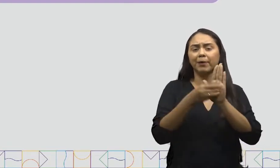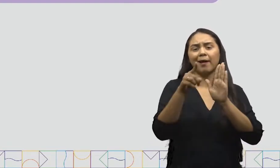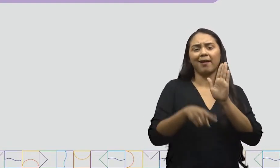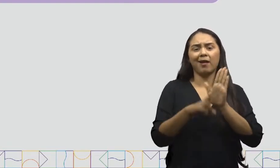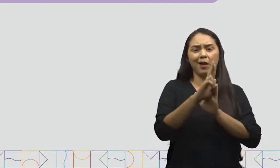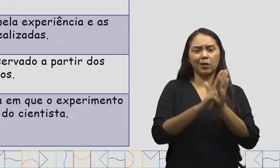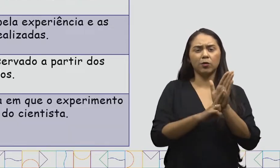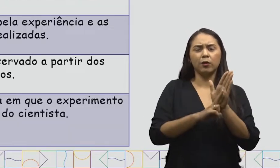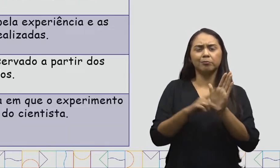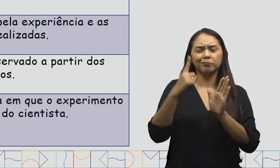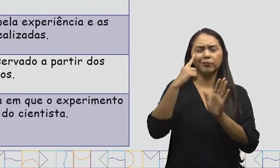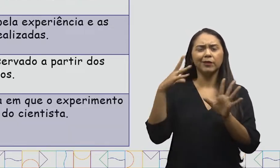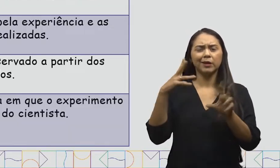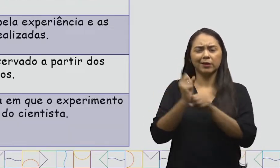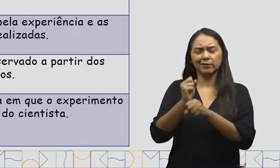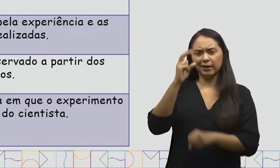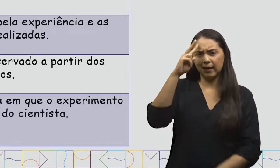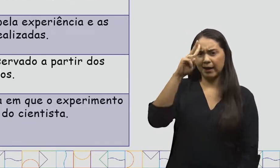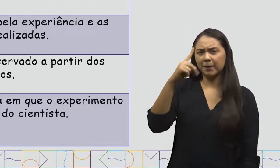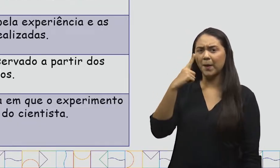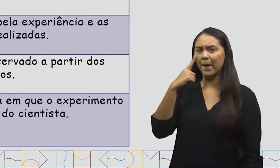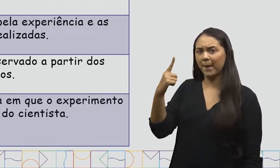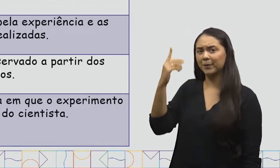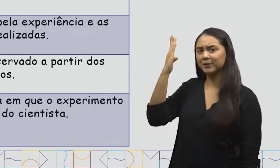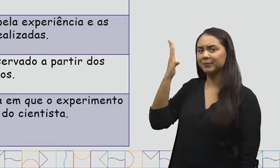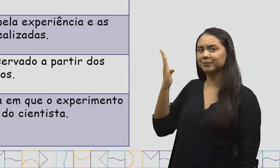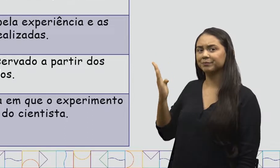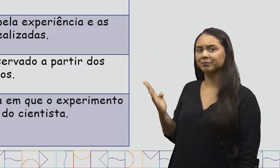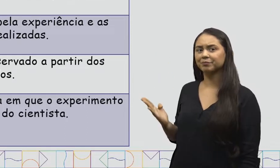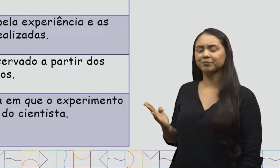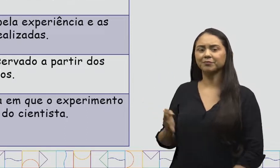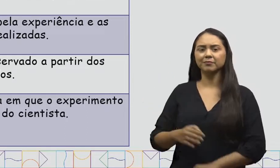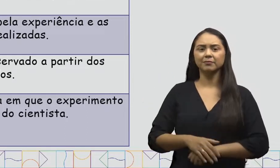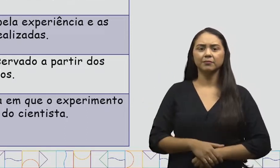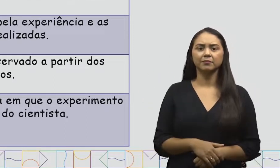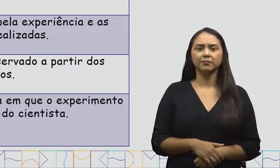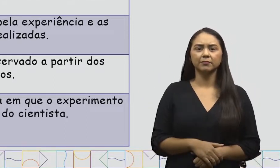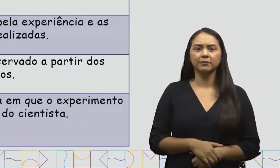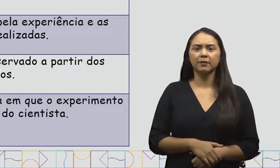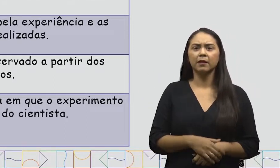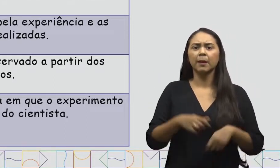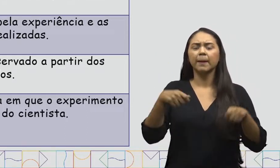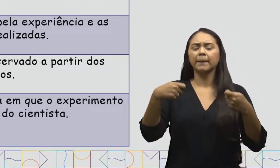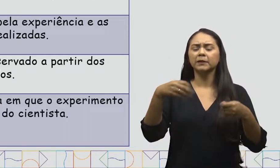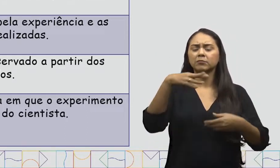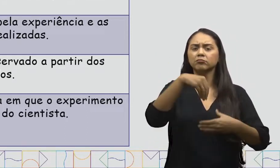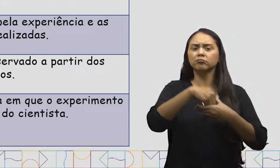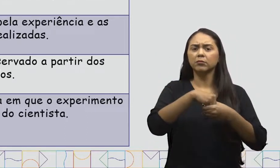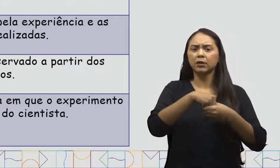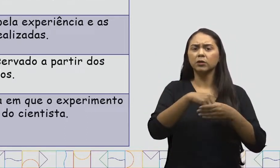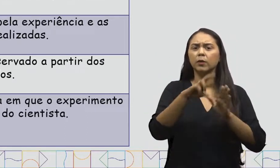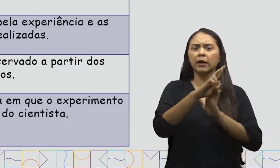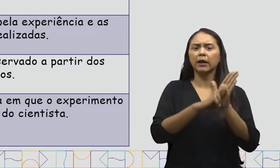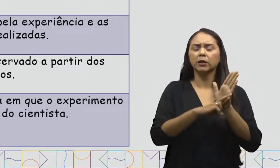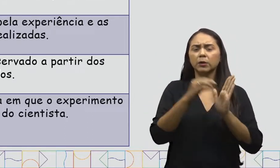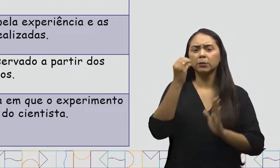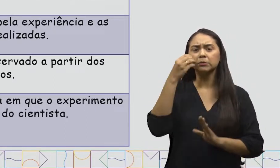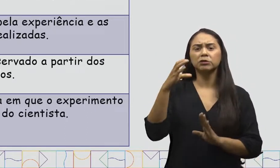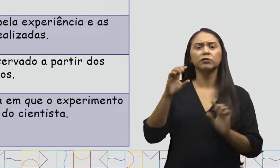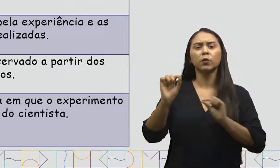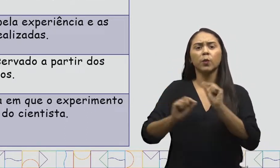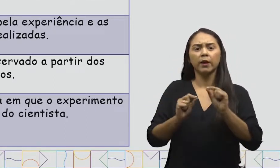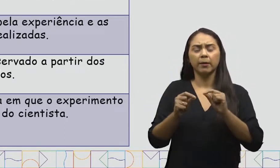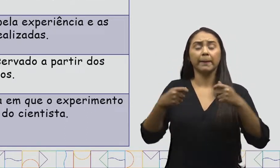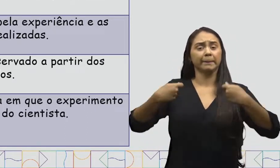esses elementos comigo. Elementos que compõem um relatório de experimento científico. Título e